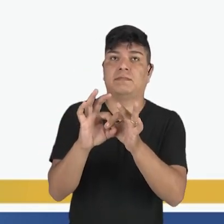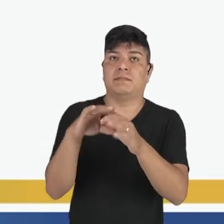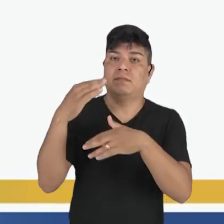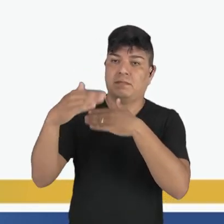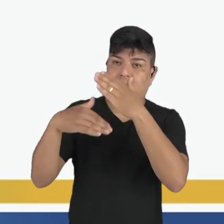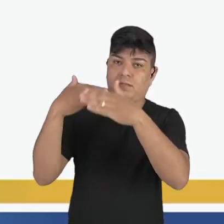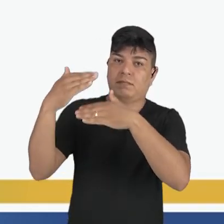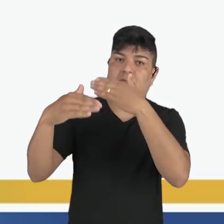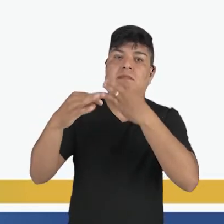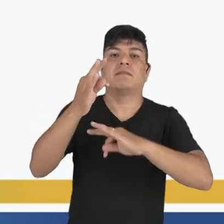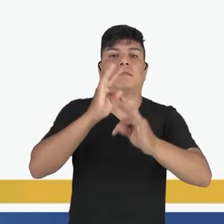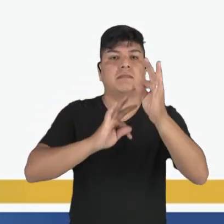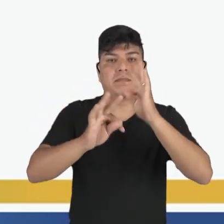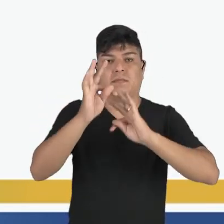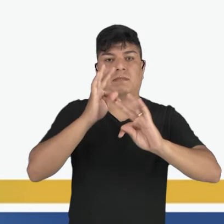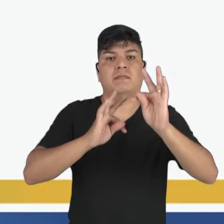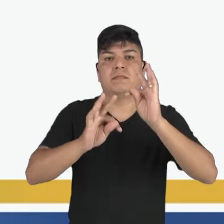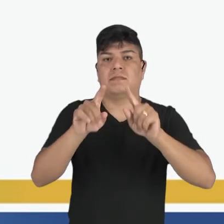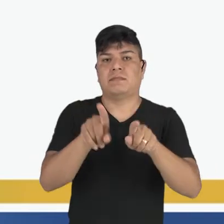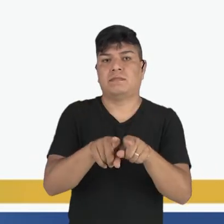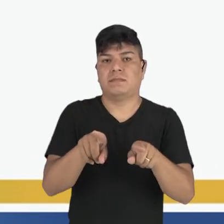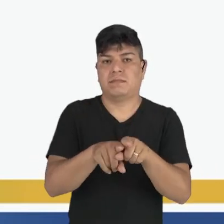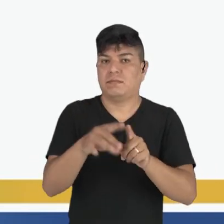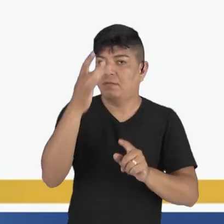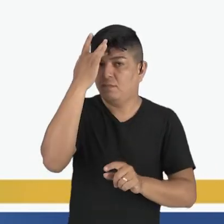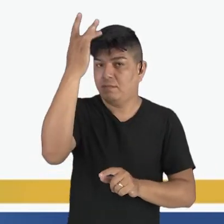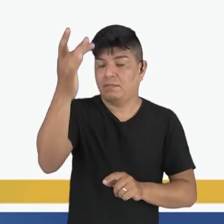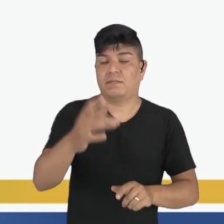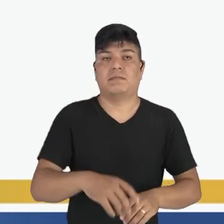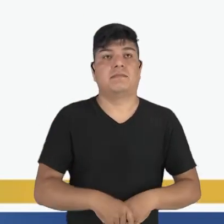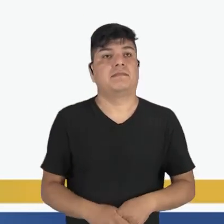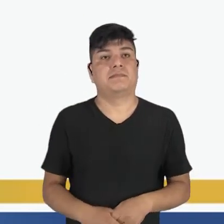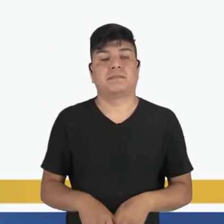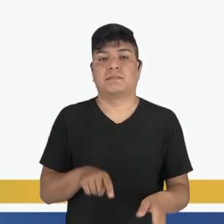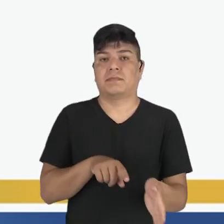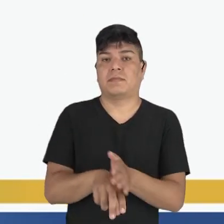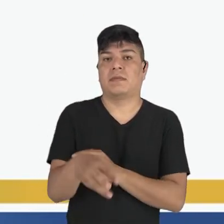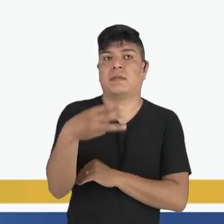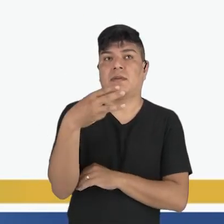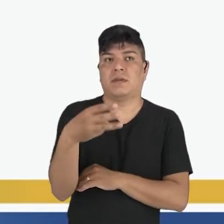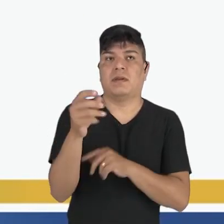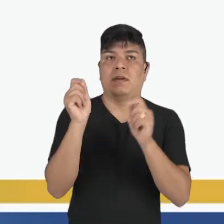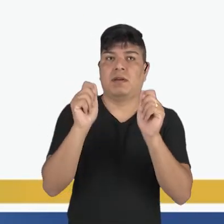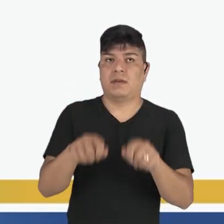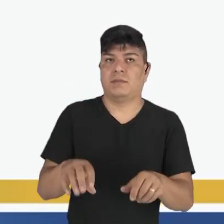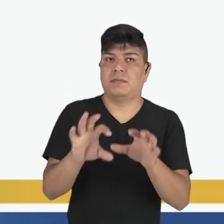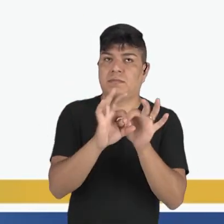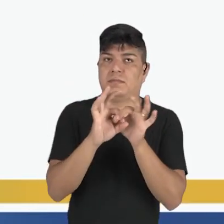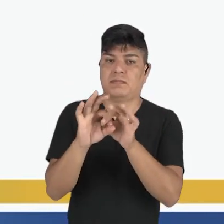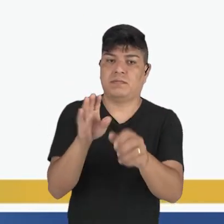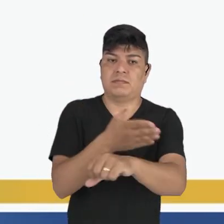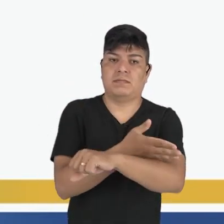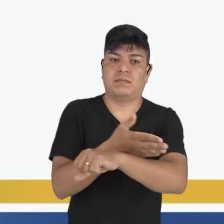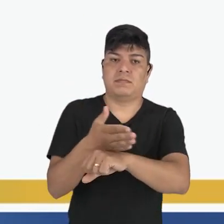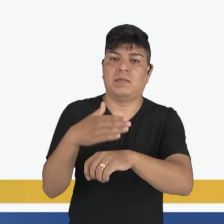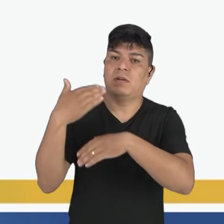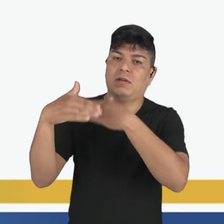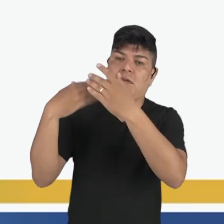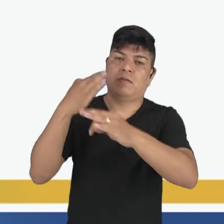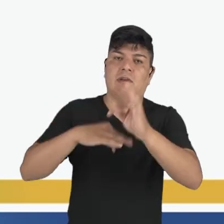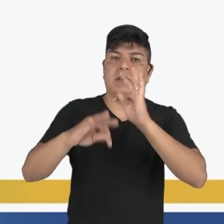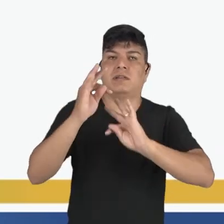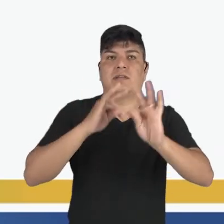ao desenvolvimento tecnológico, tá? Bem fácil. E a 3, né? É possível aliar o tradicional ao